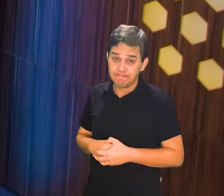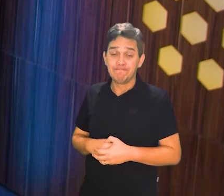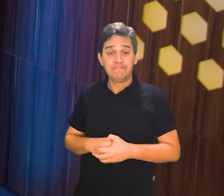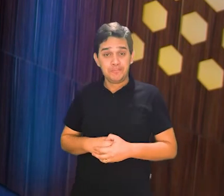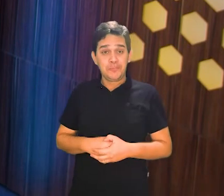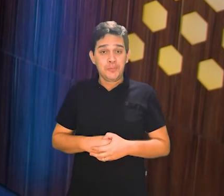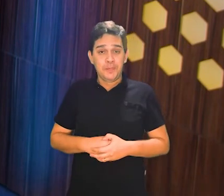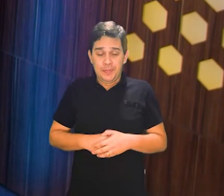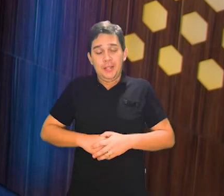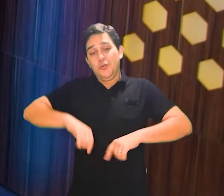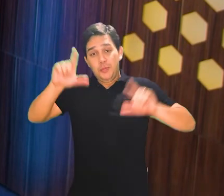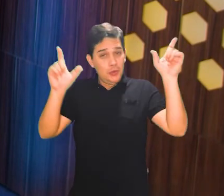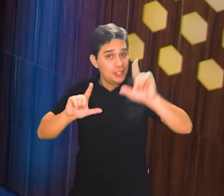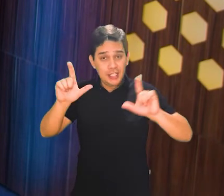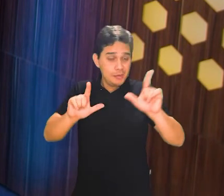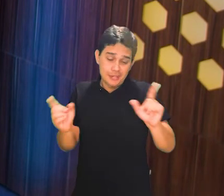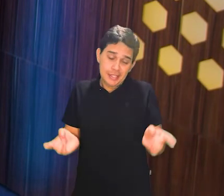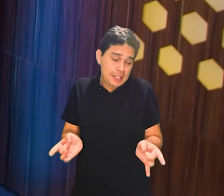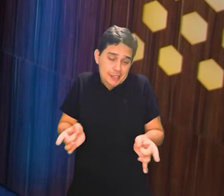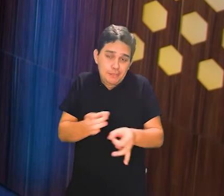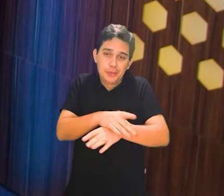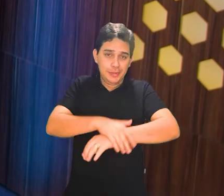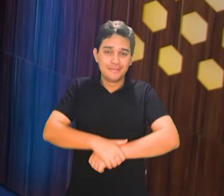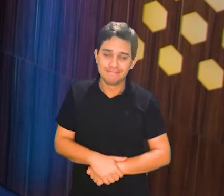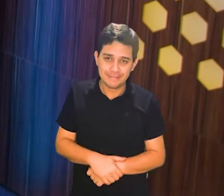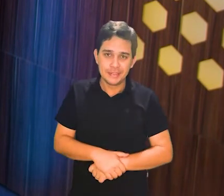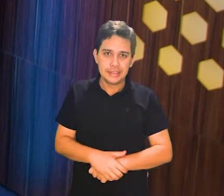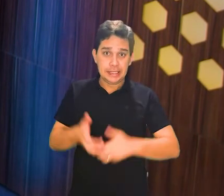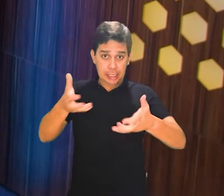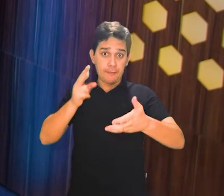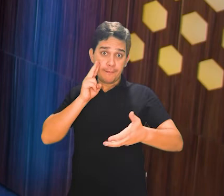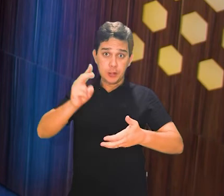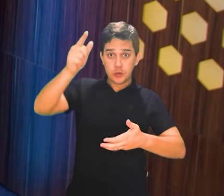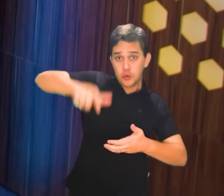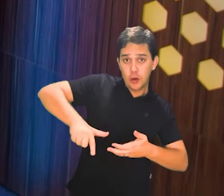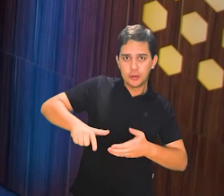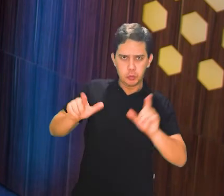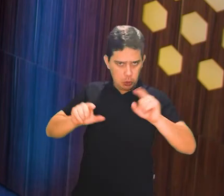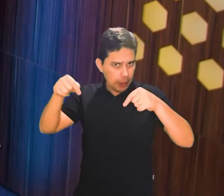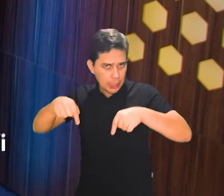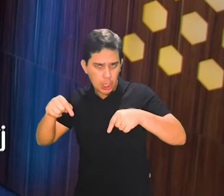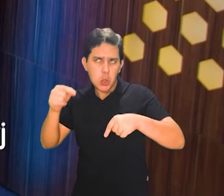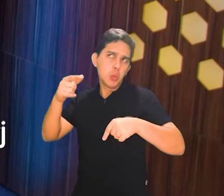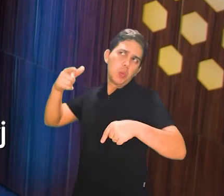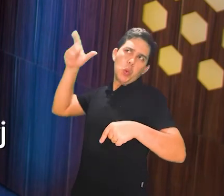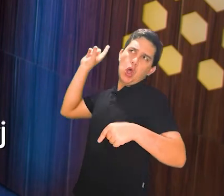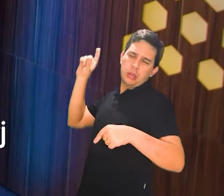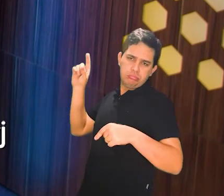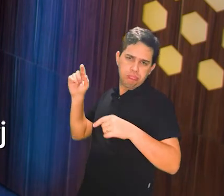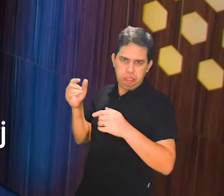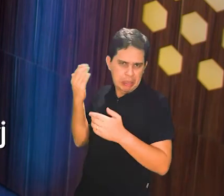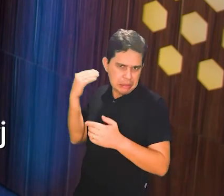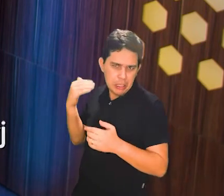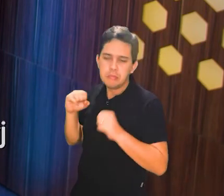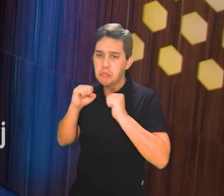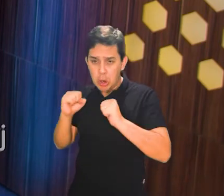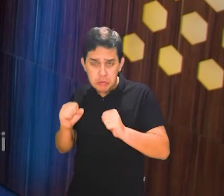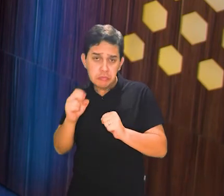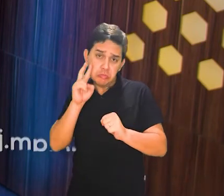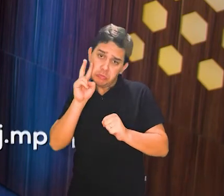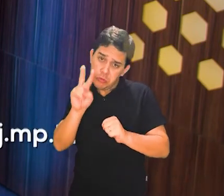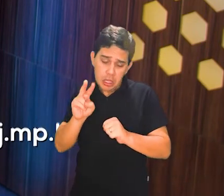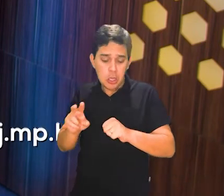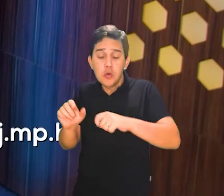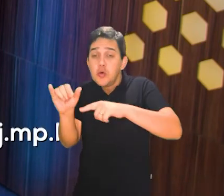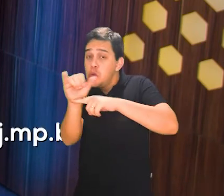por aqui. Para rever esta edição ou qualquer conteúdo exibido no nosso programa, acesse o canal do MPRJ no